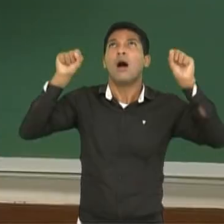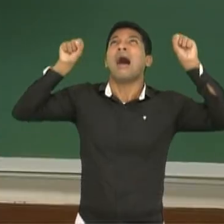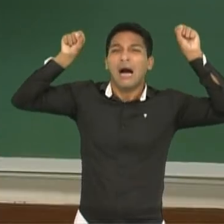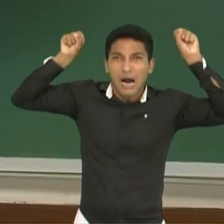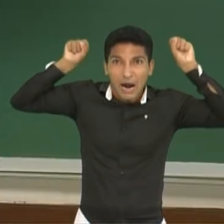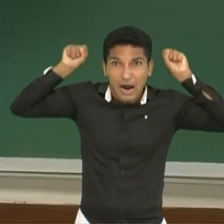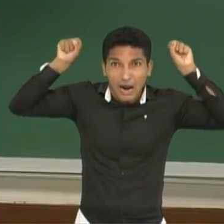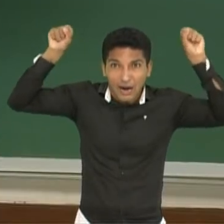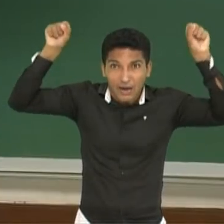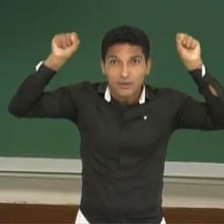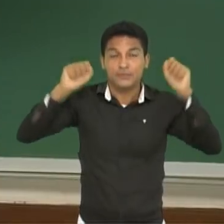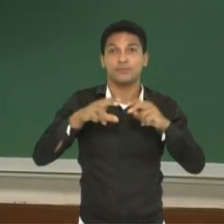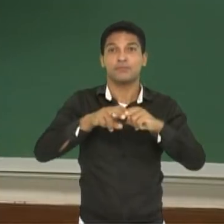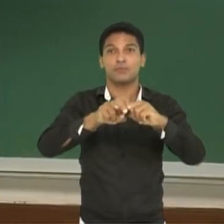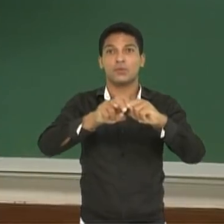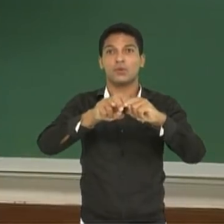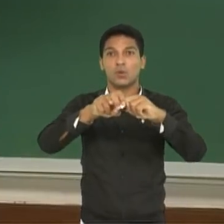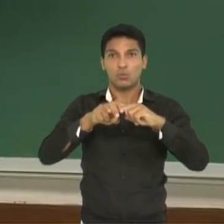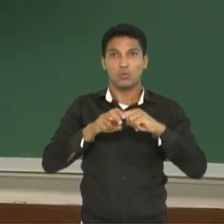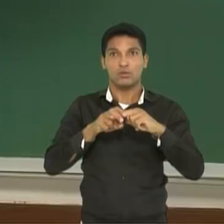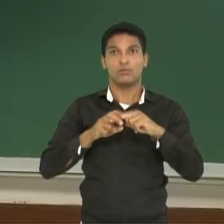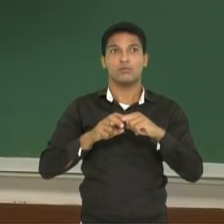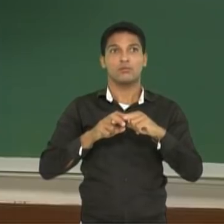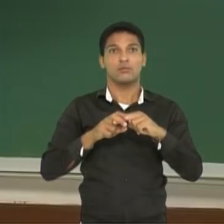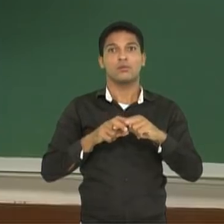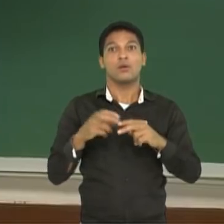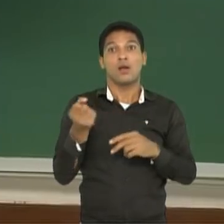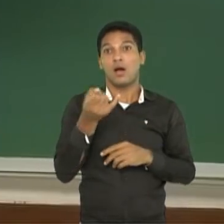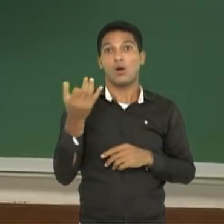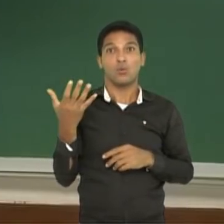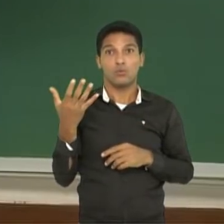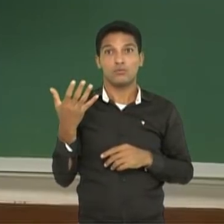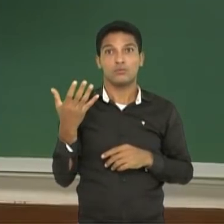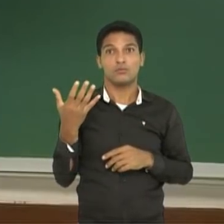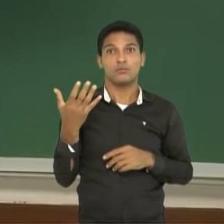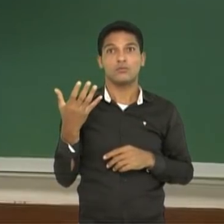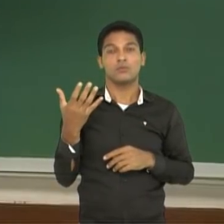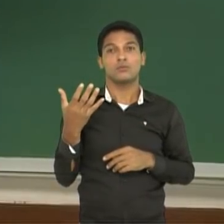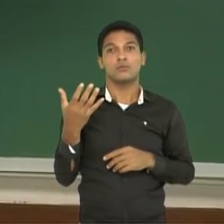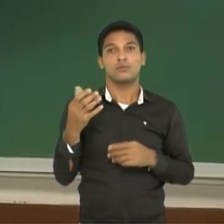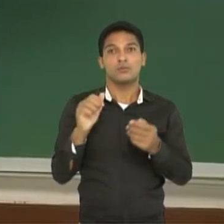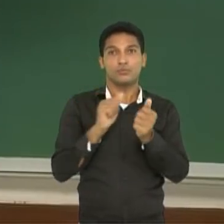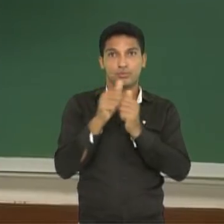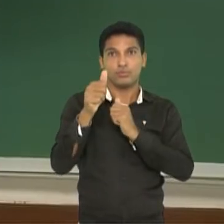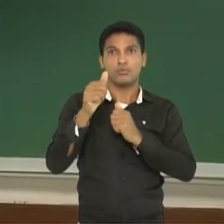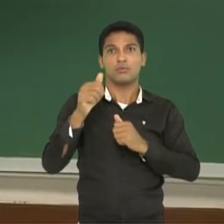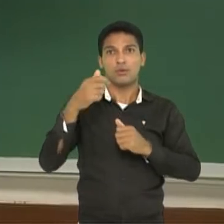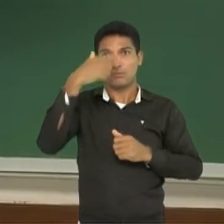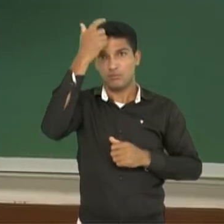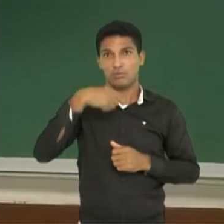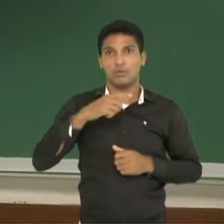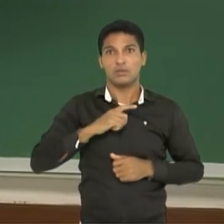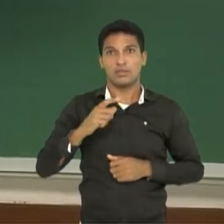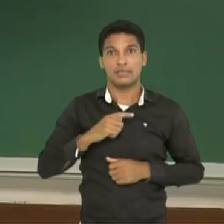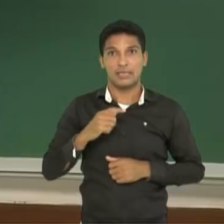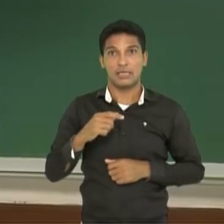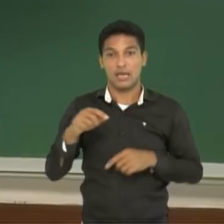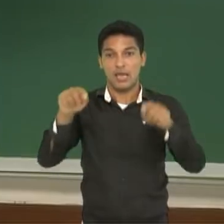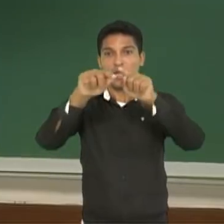tá? Então, em alguns esportes, o competidor vai ter mais de uma chance para tentar estabelecer essa